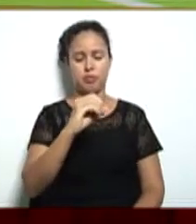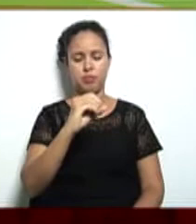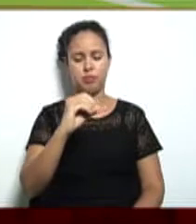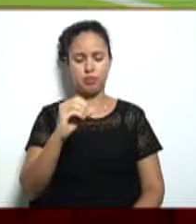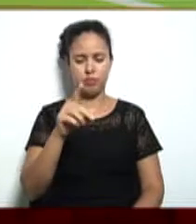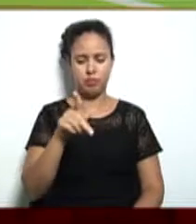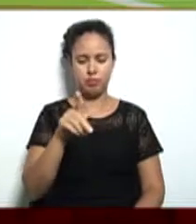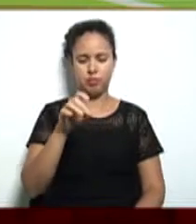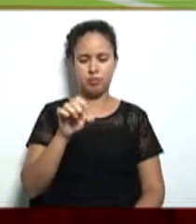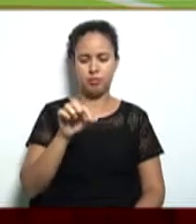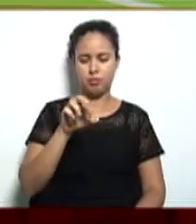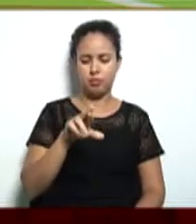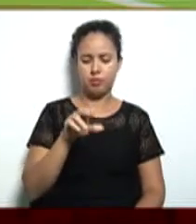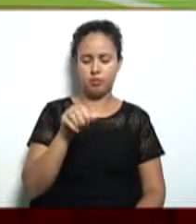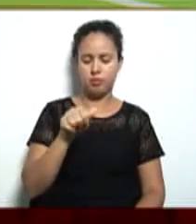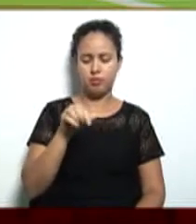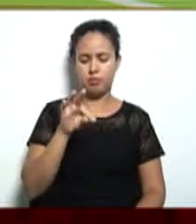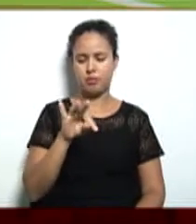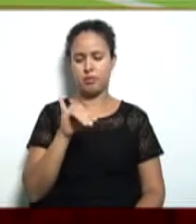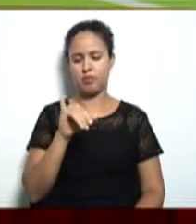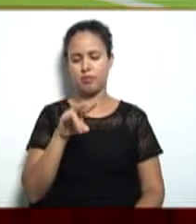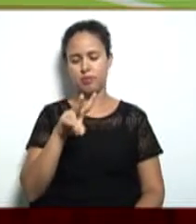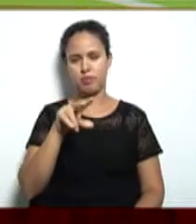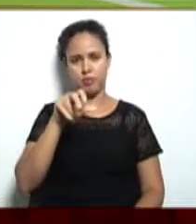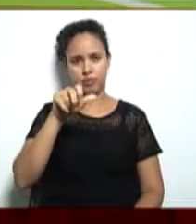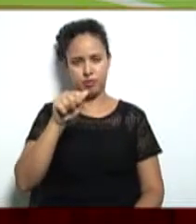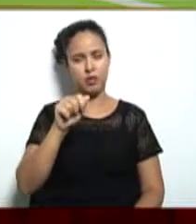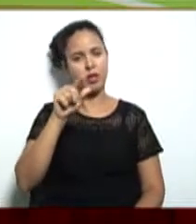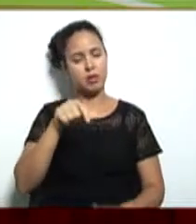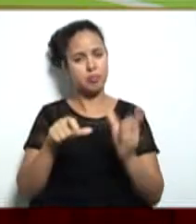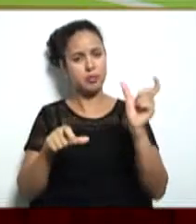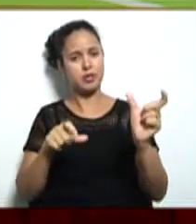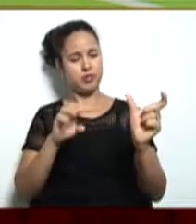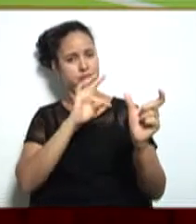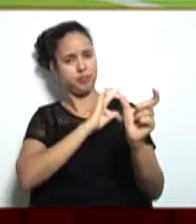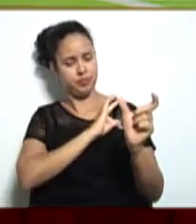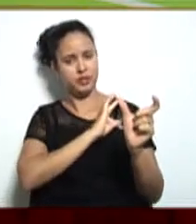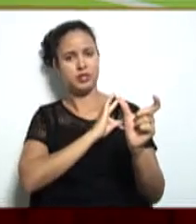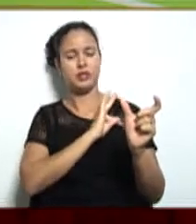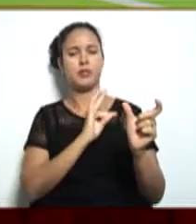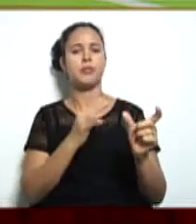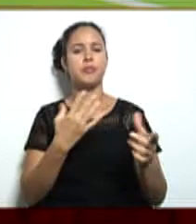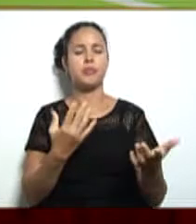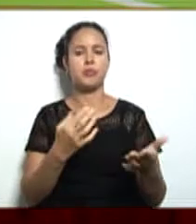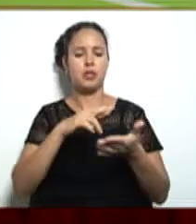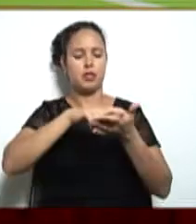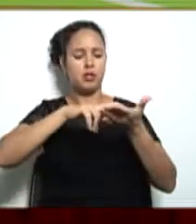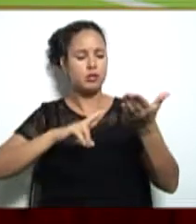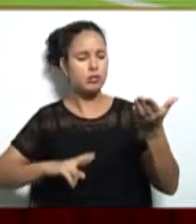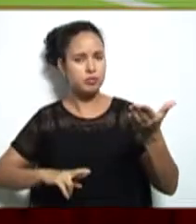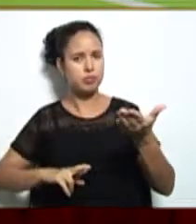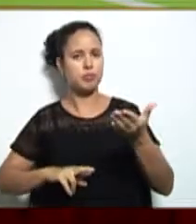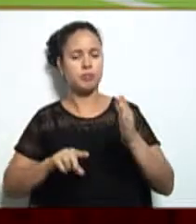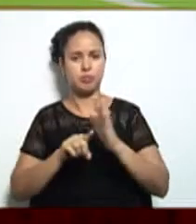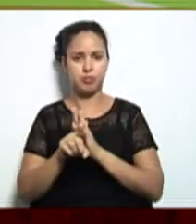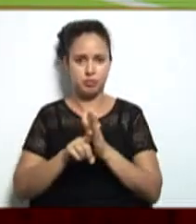todas as áreas têm afinidade. Então, por exemplo, um relatório de pesquisa também é um termo mais